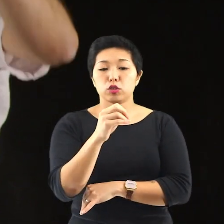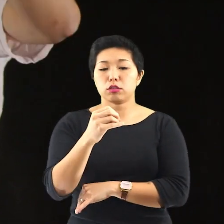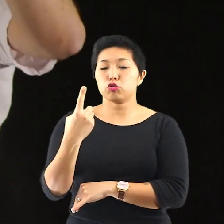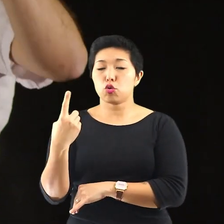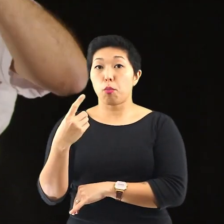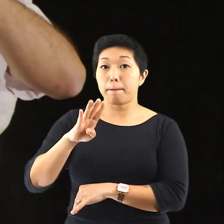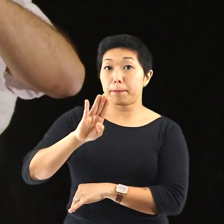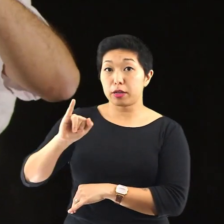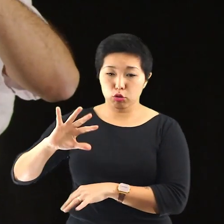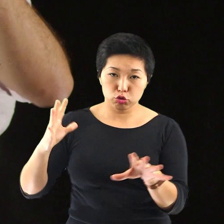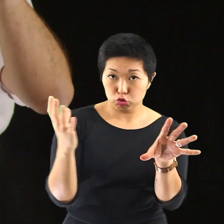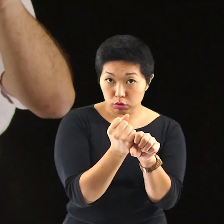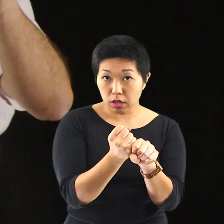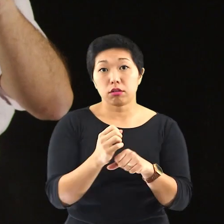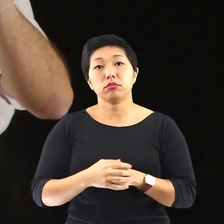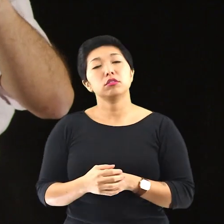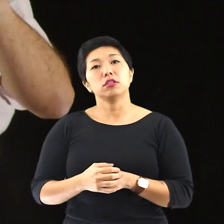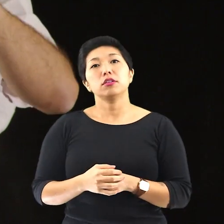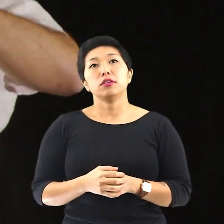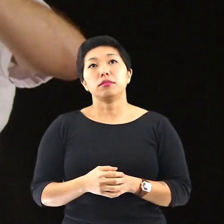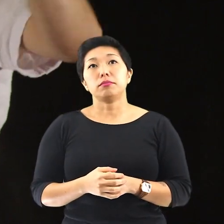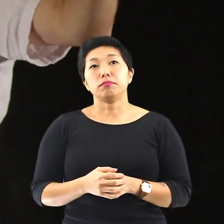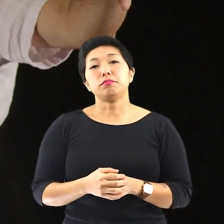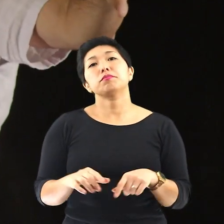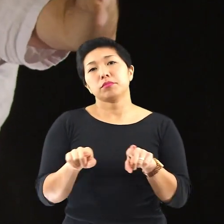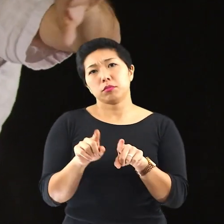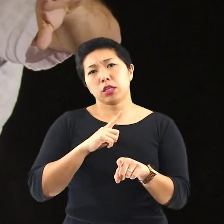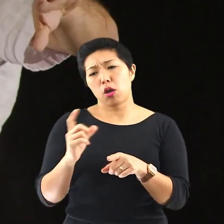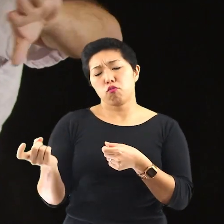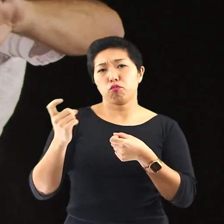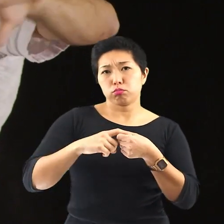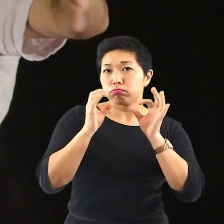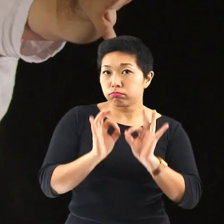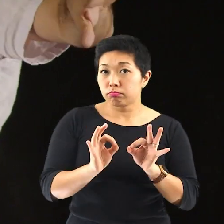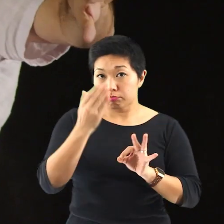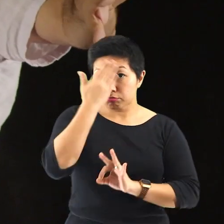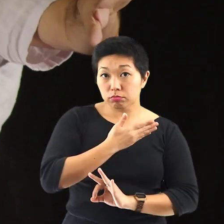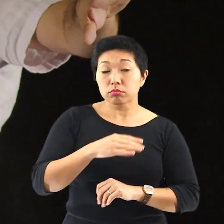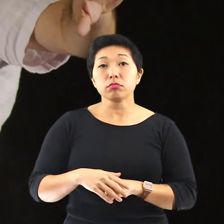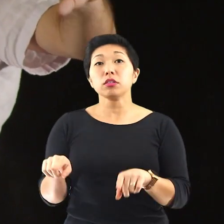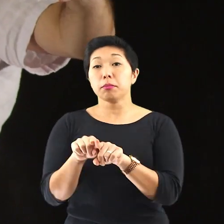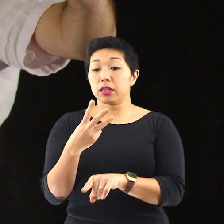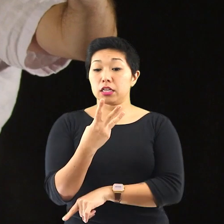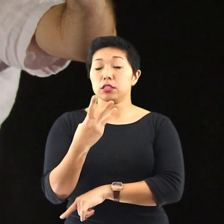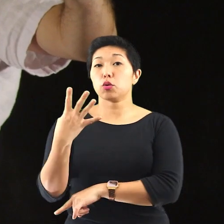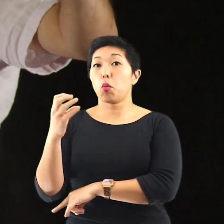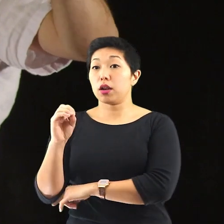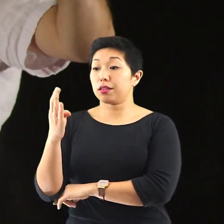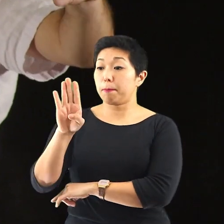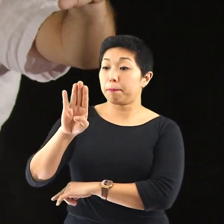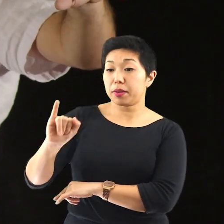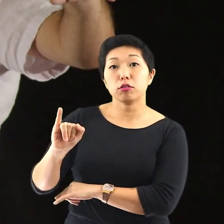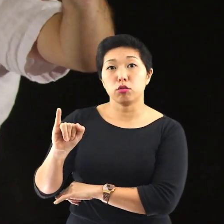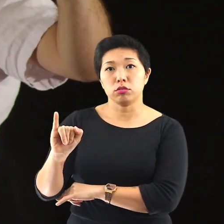são, digamos, com retorno comprovado. E há outros 440 bilhões